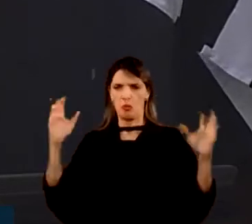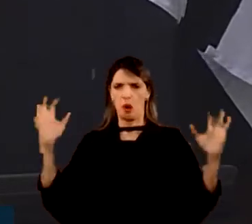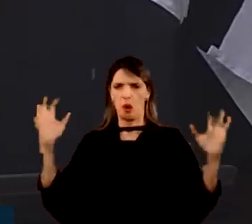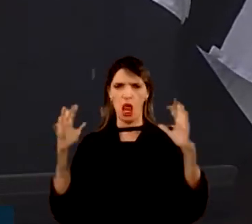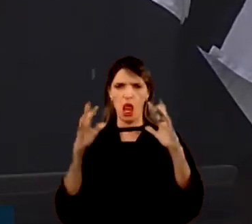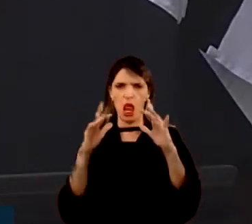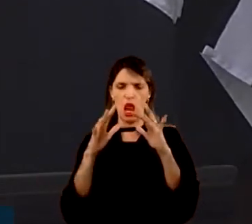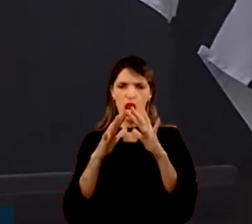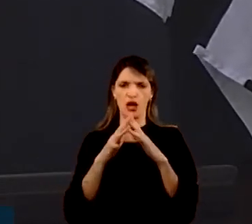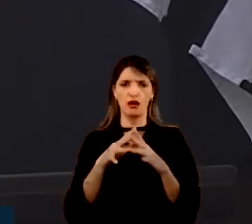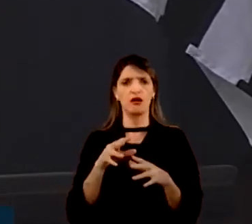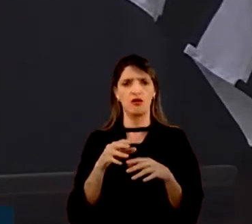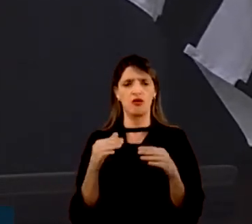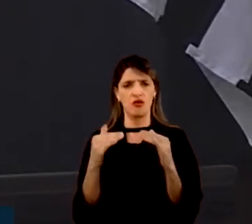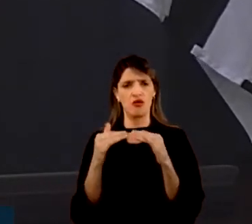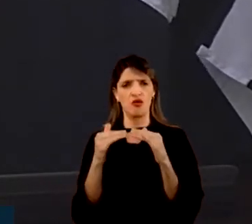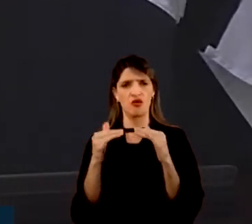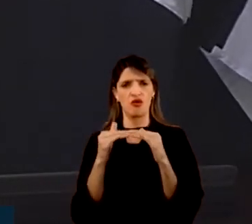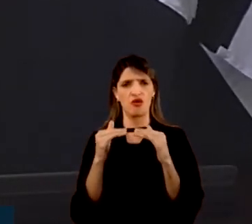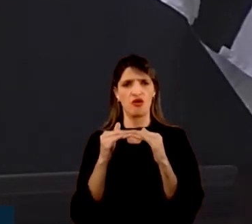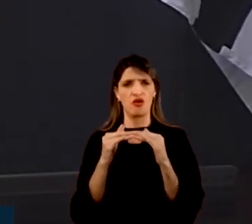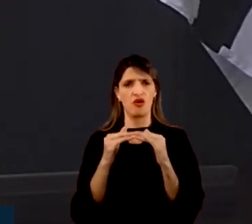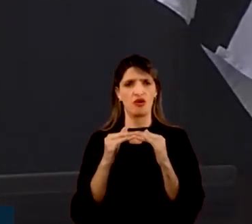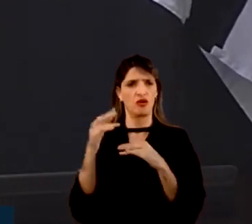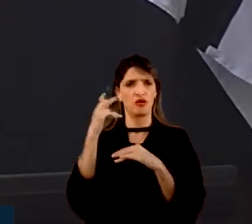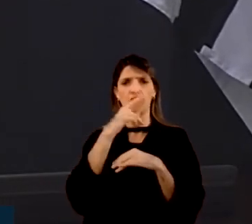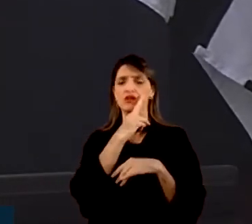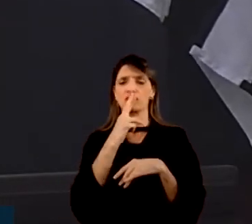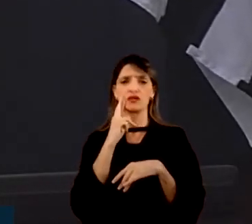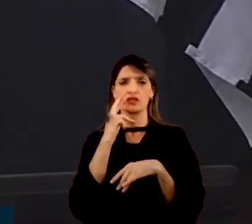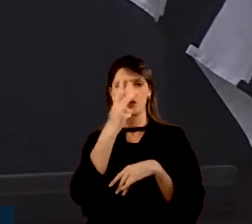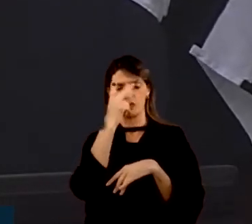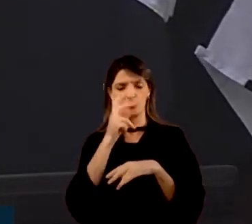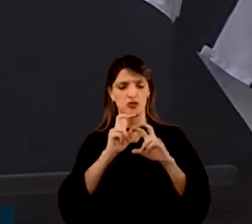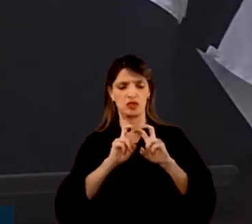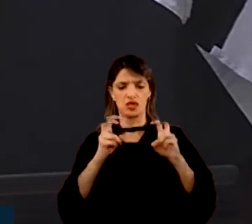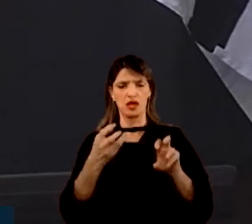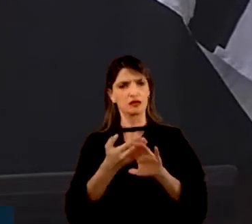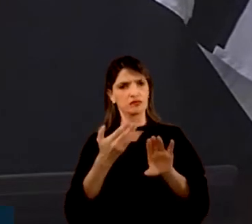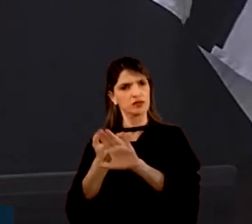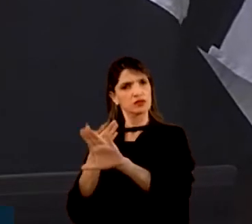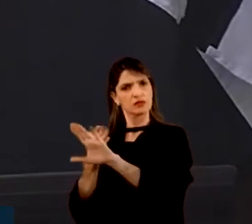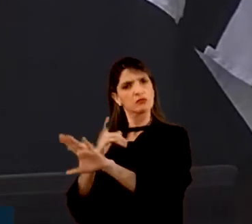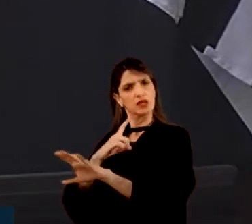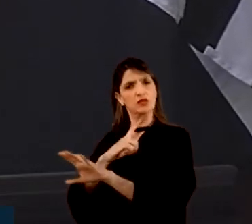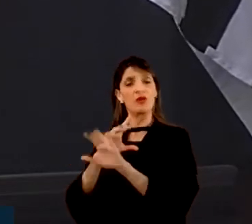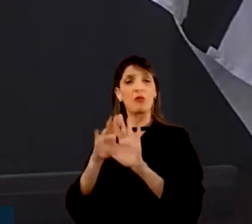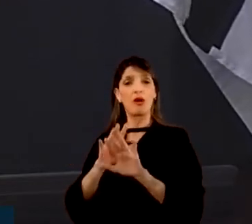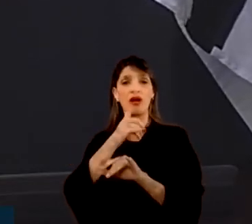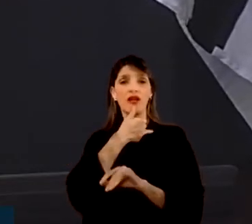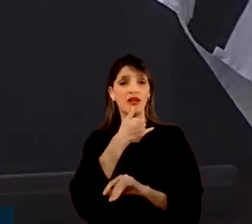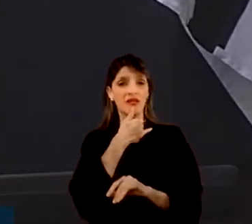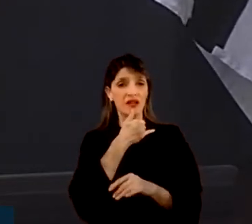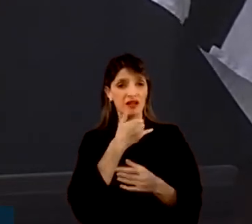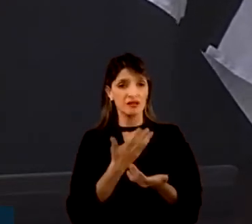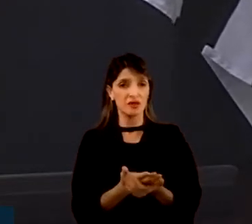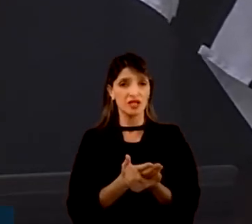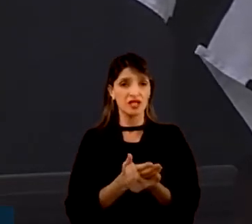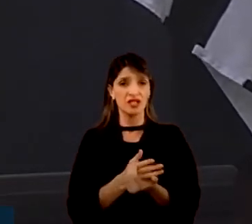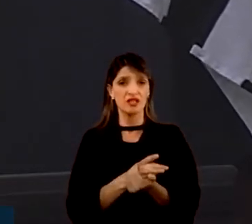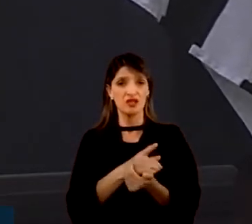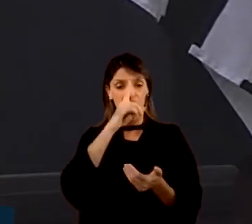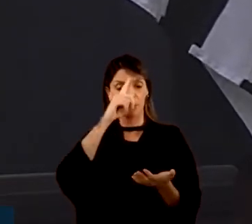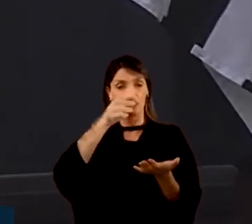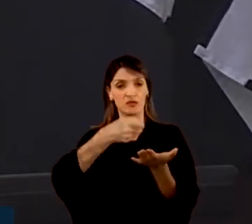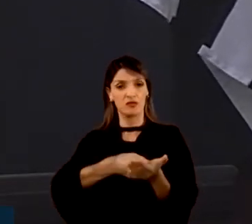às pessoas, com distanciamento, até mesmo as lanchonetes, eu também não vejo problema. Só que, infelizmente, essa determinação está no Plano São